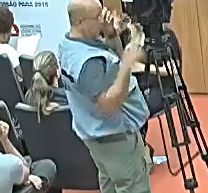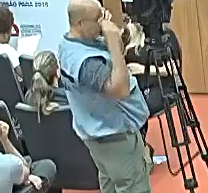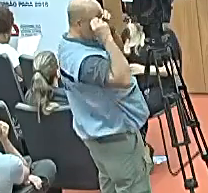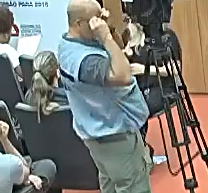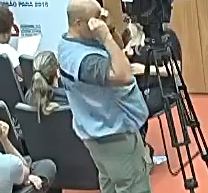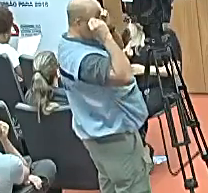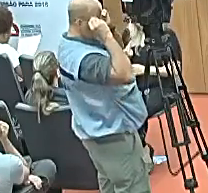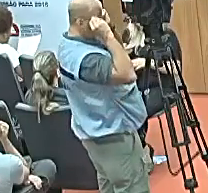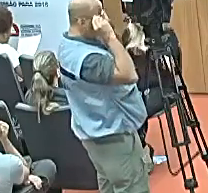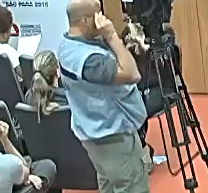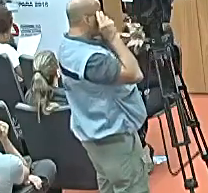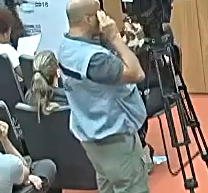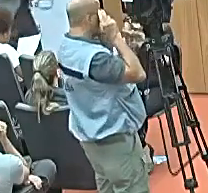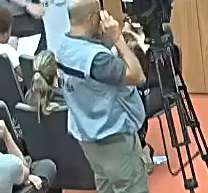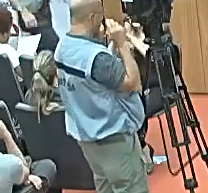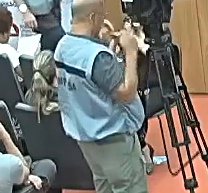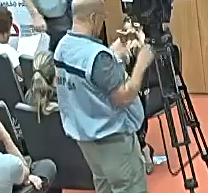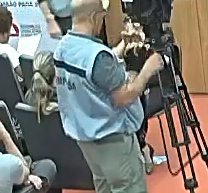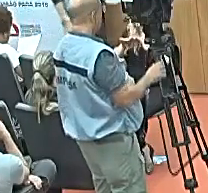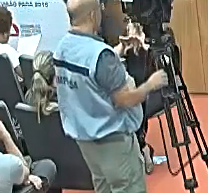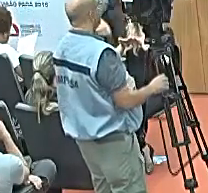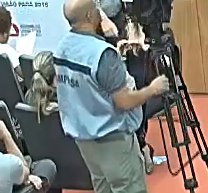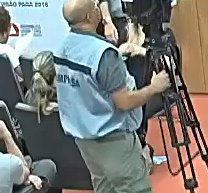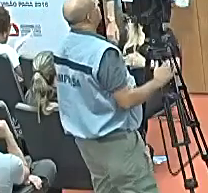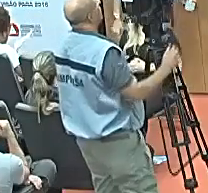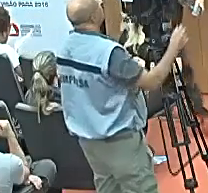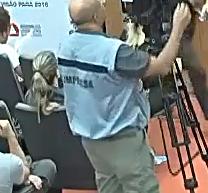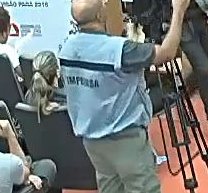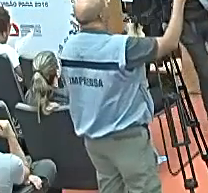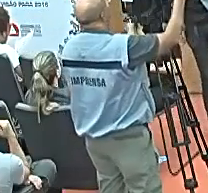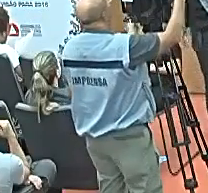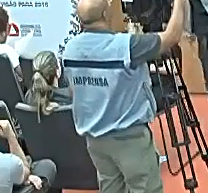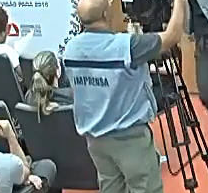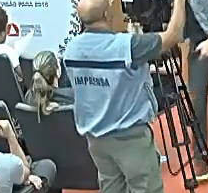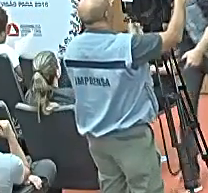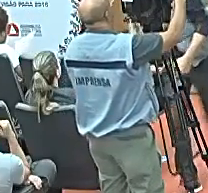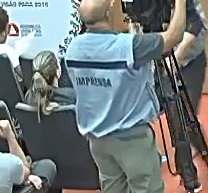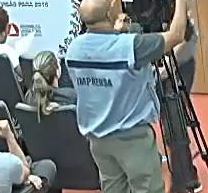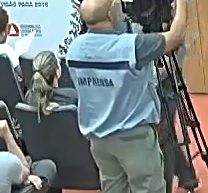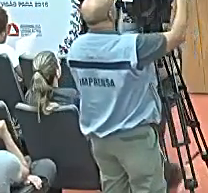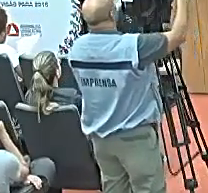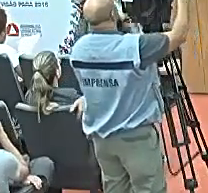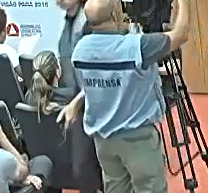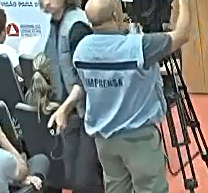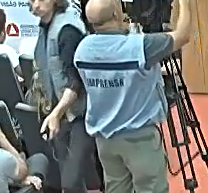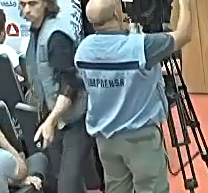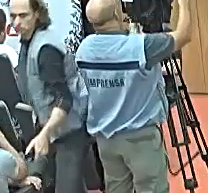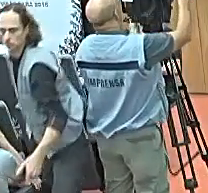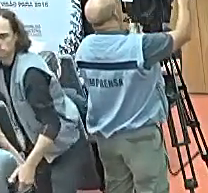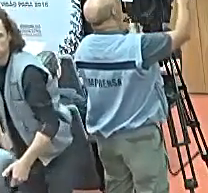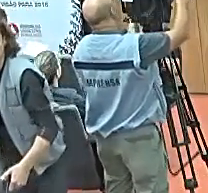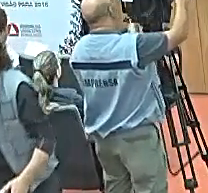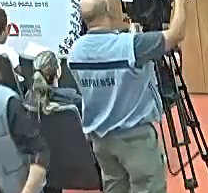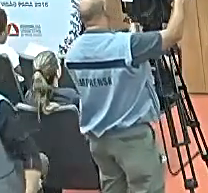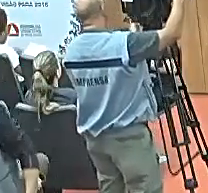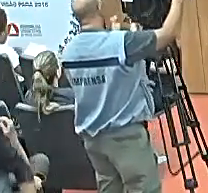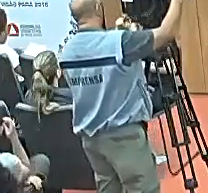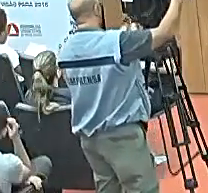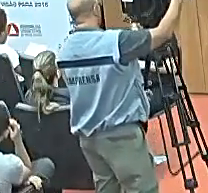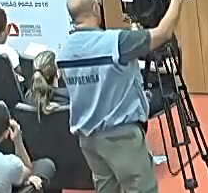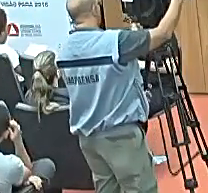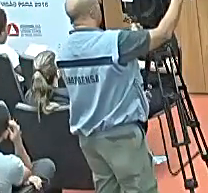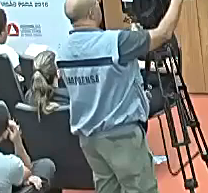igualitária sabe doutor jean então a gente conquistar reconquistar no brasil a